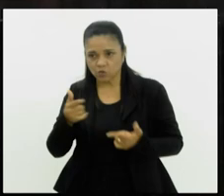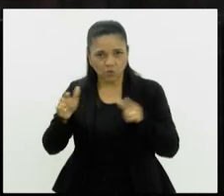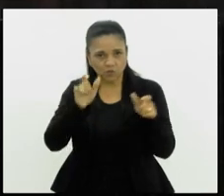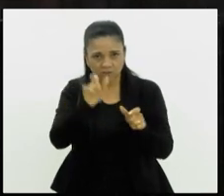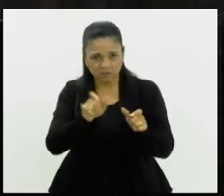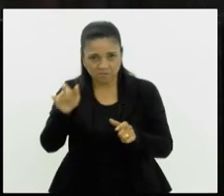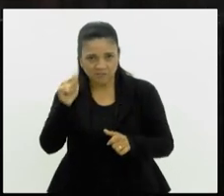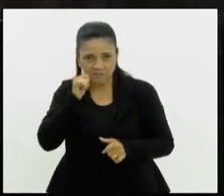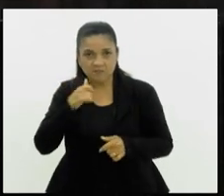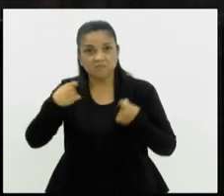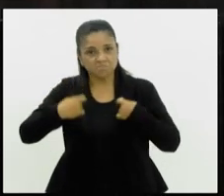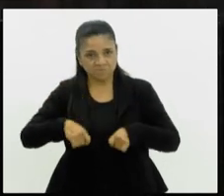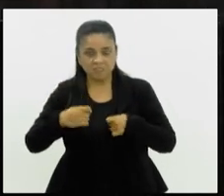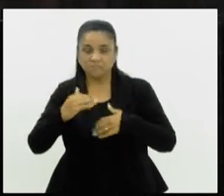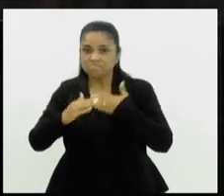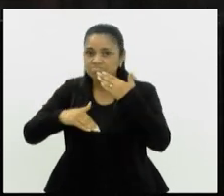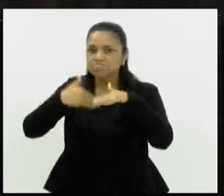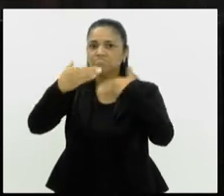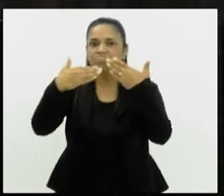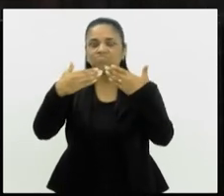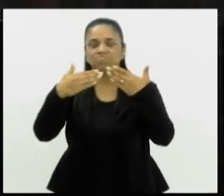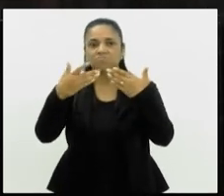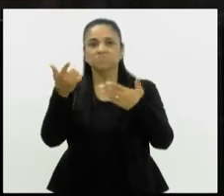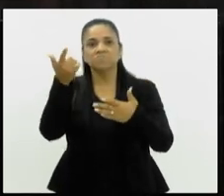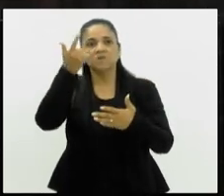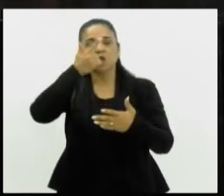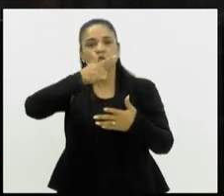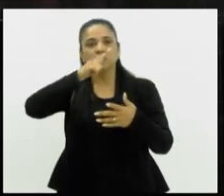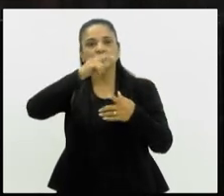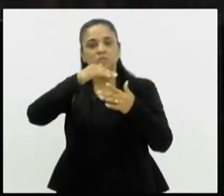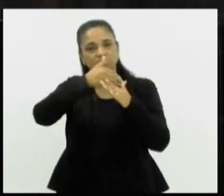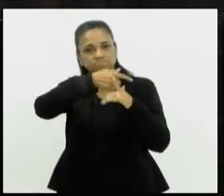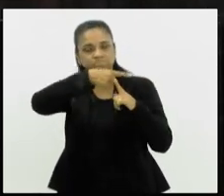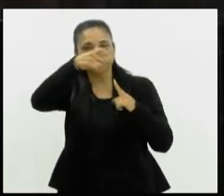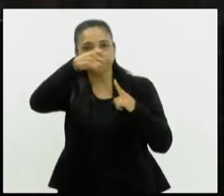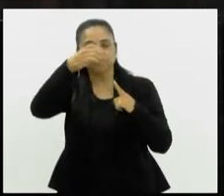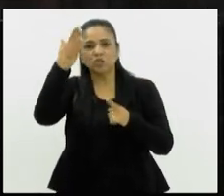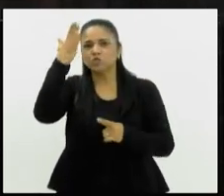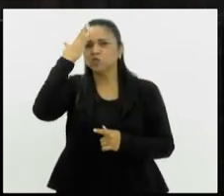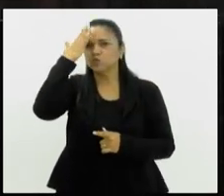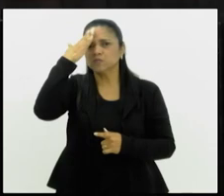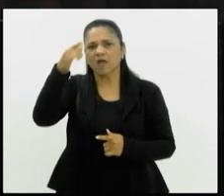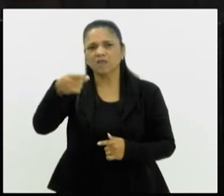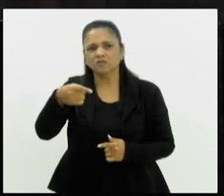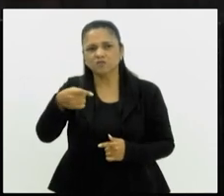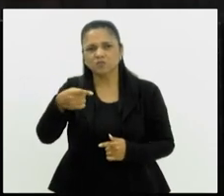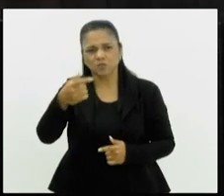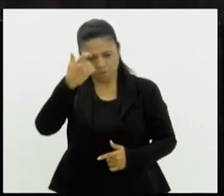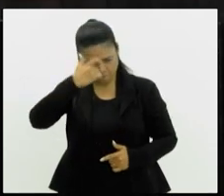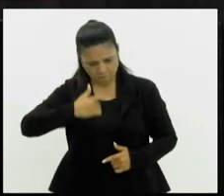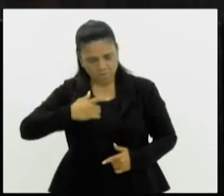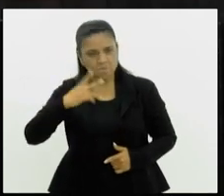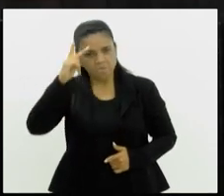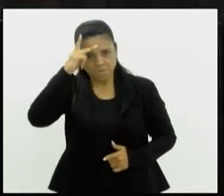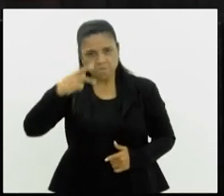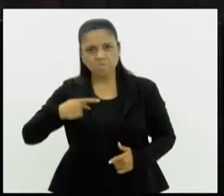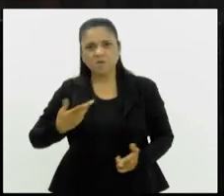subir para chegar no ponto mais alto, que é o ponto do sucesso pessoal, o